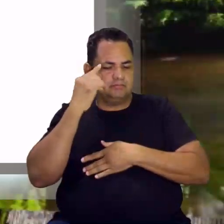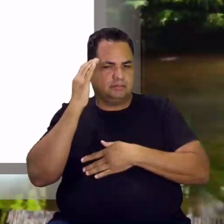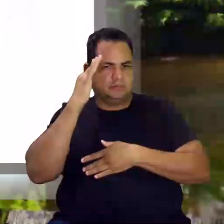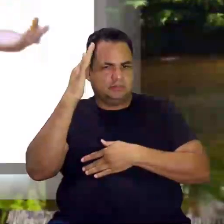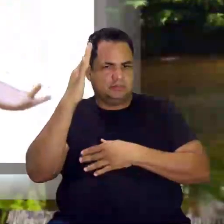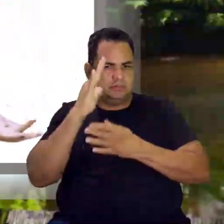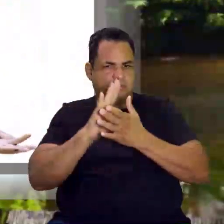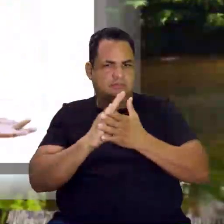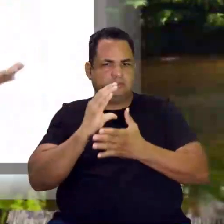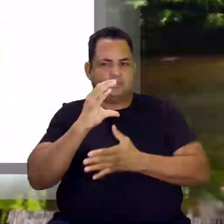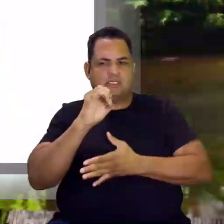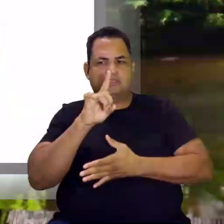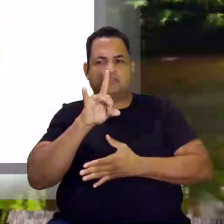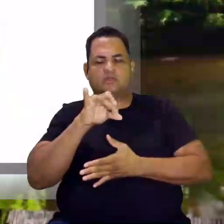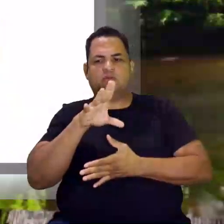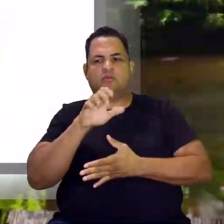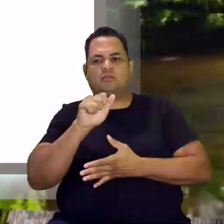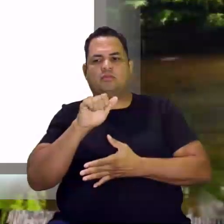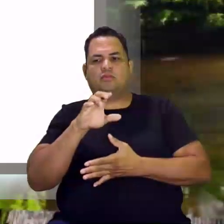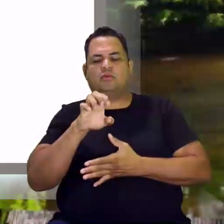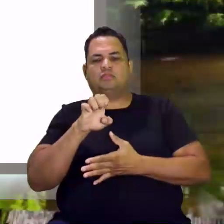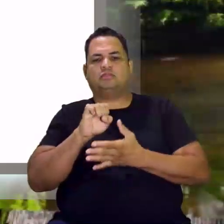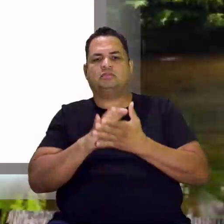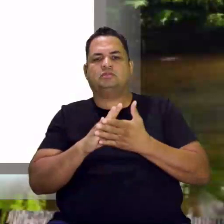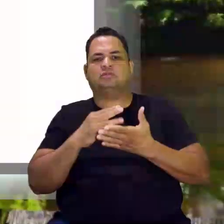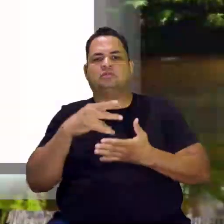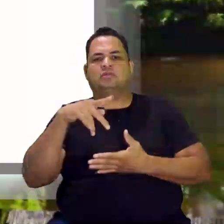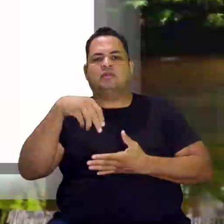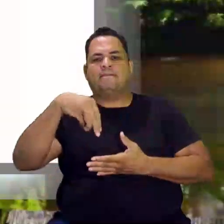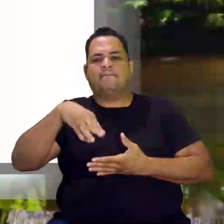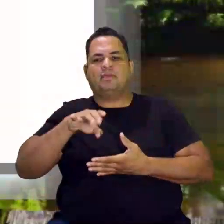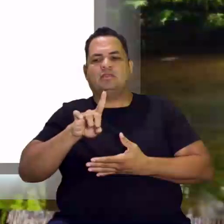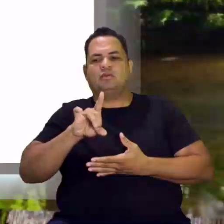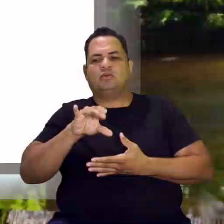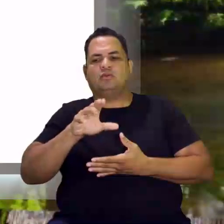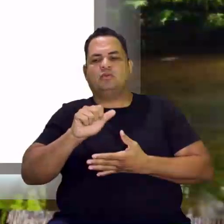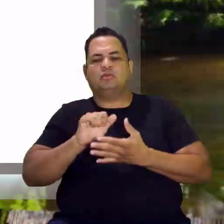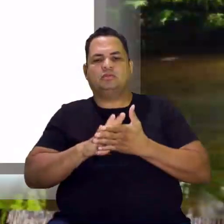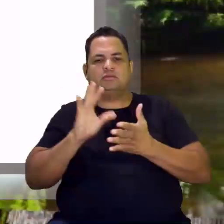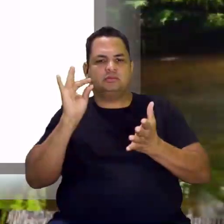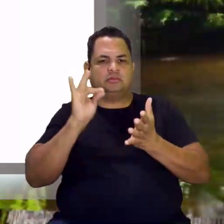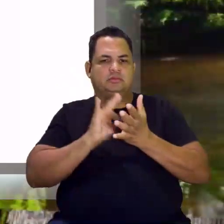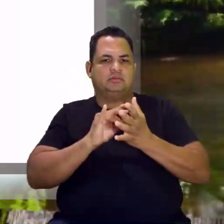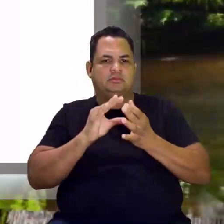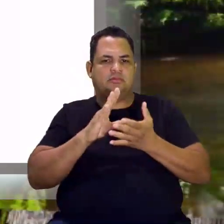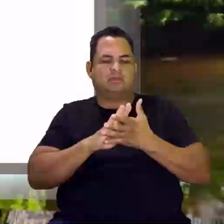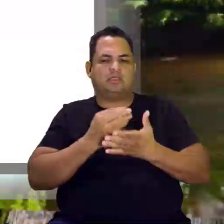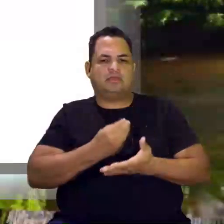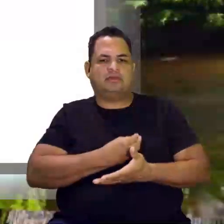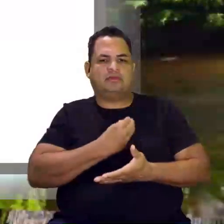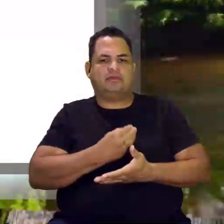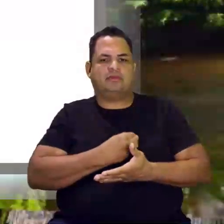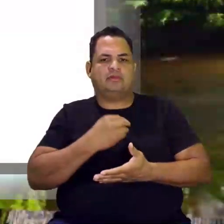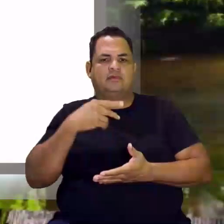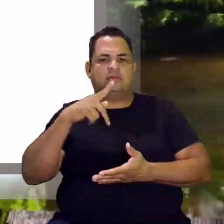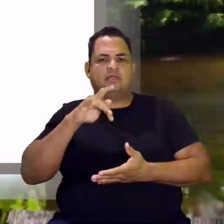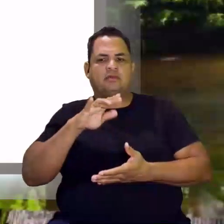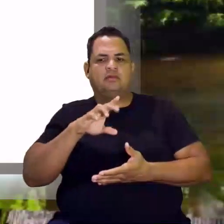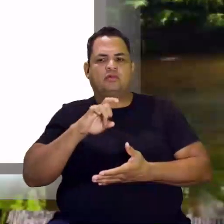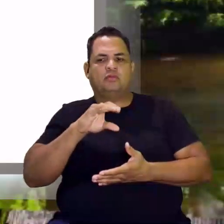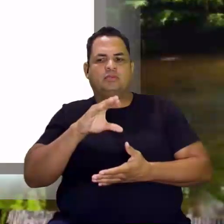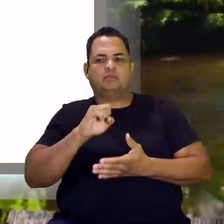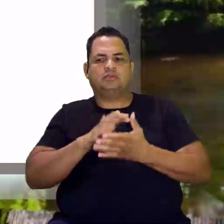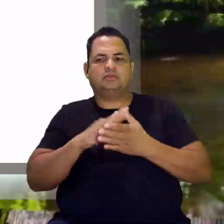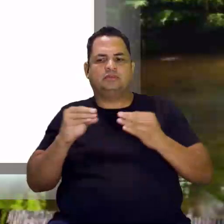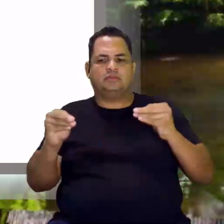esses cloroplastos e essas mitocôndrias, elas eram de fato organismos procariontes que foram